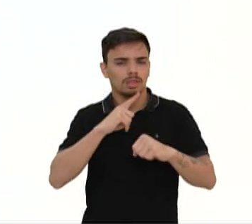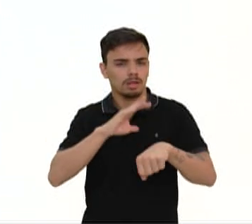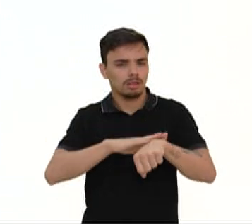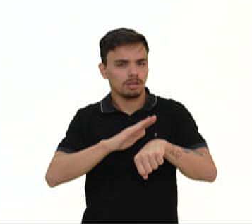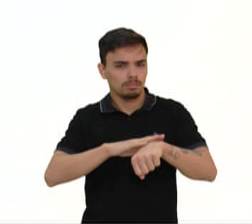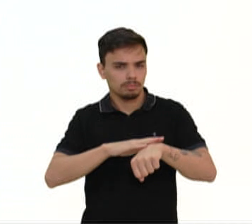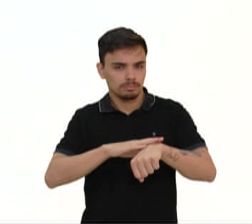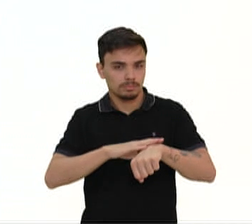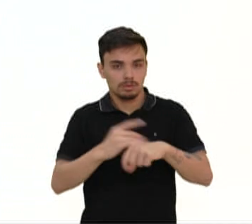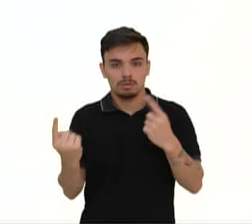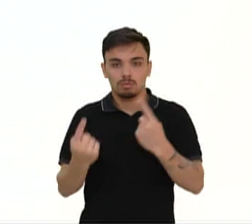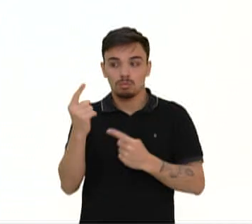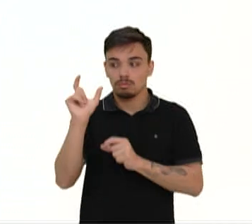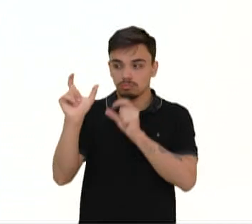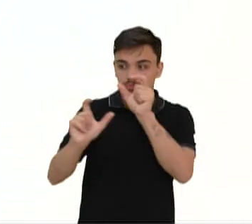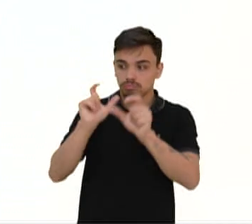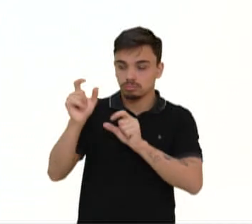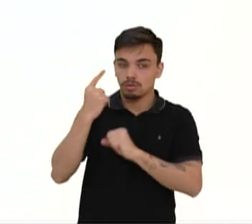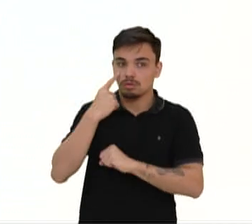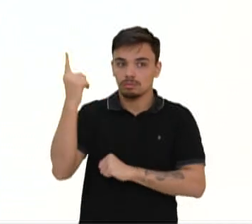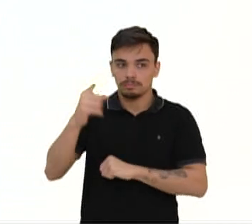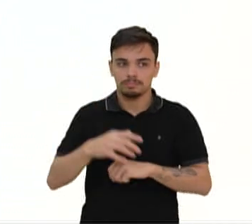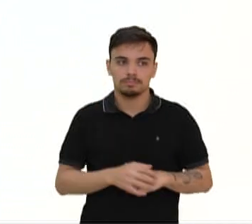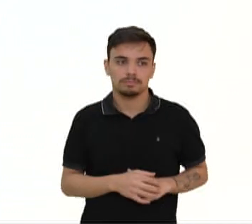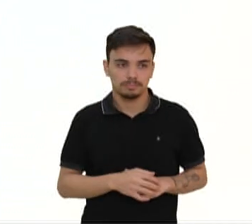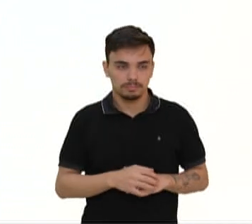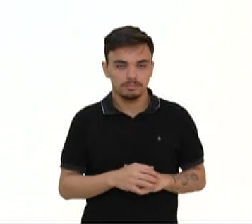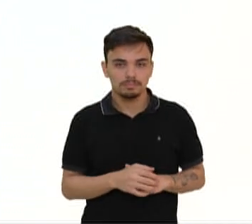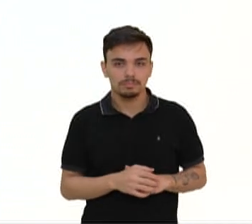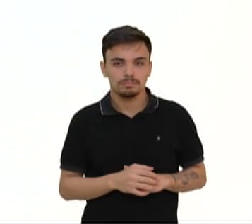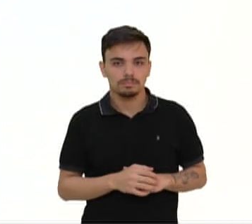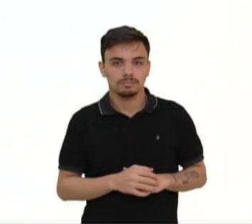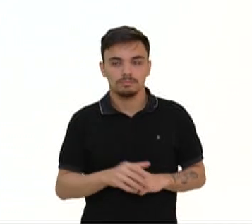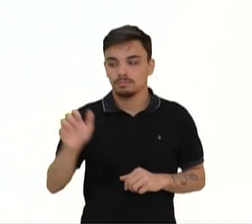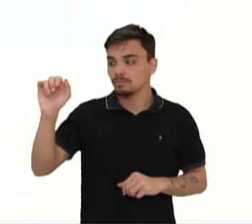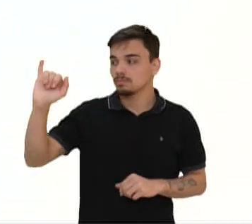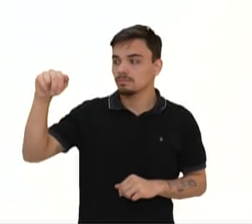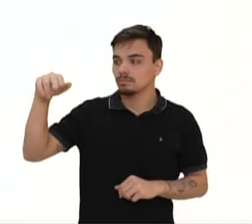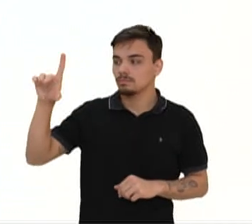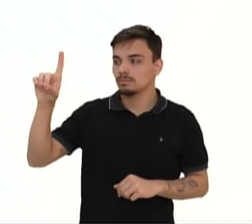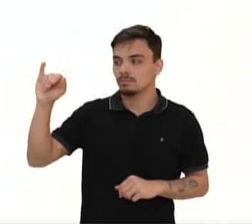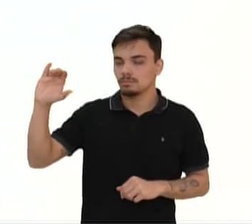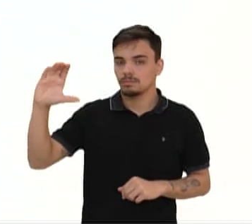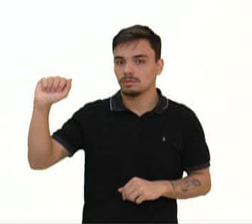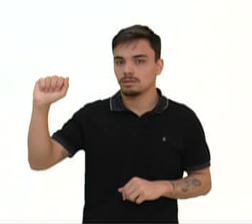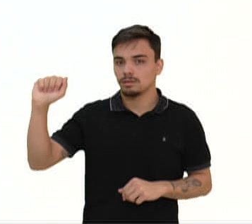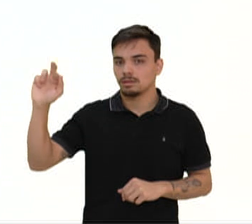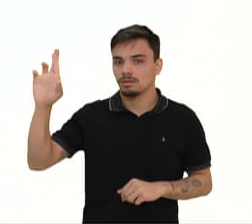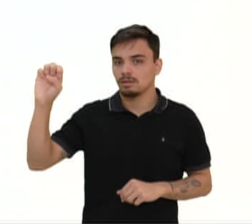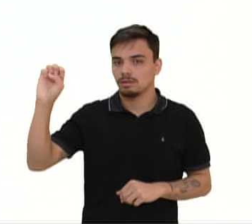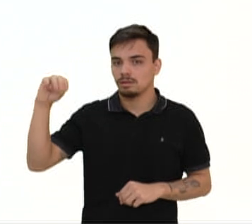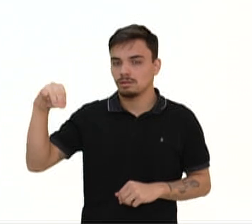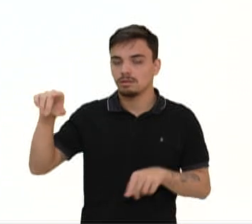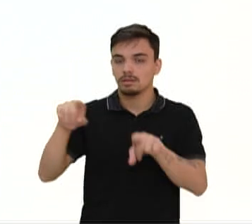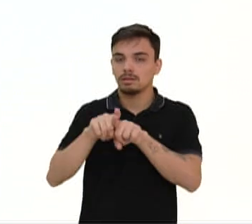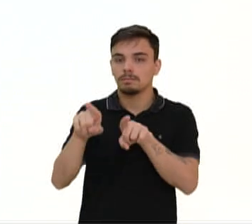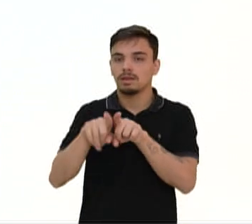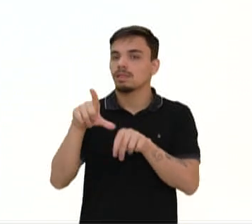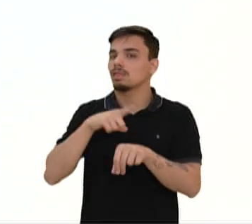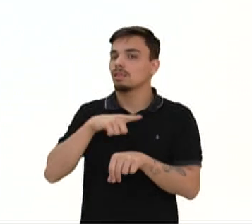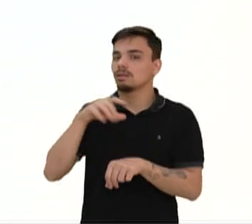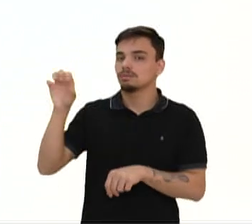os verbos destacados? Vamos ver. Nós temos aqui indicaram e nós temos aqui